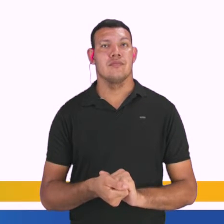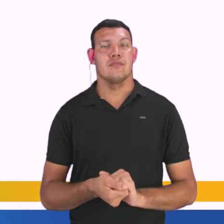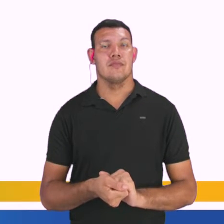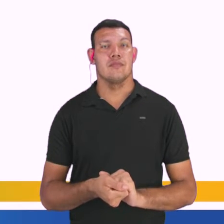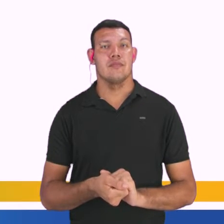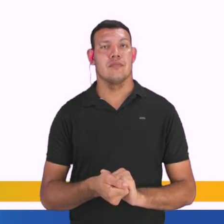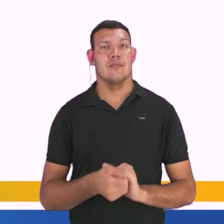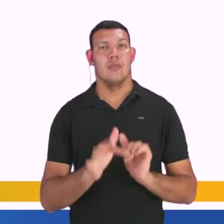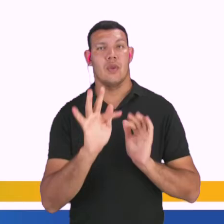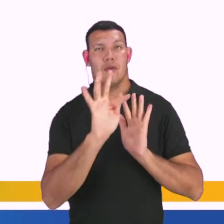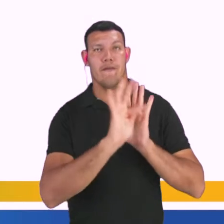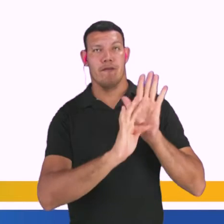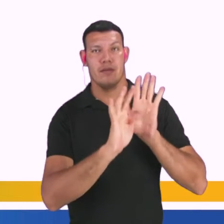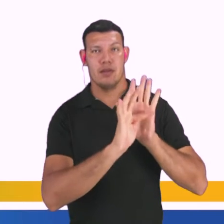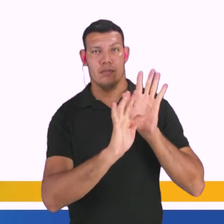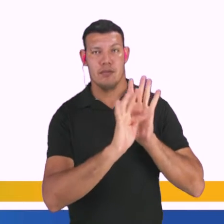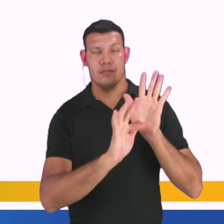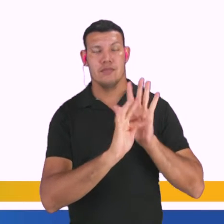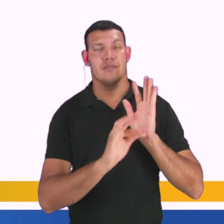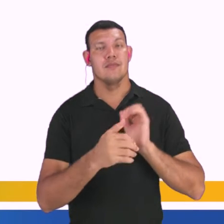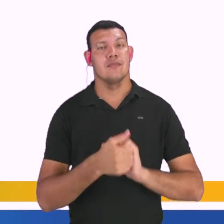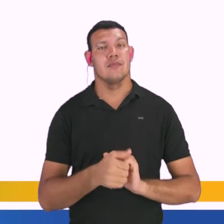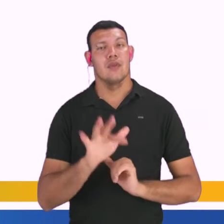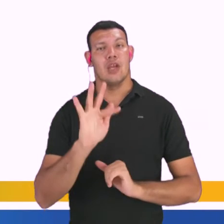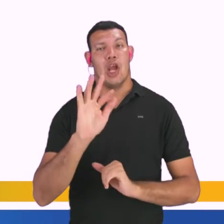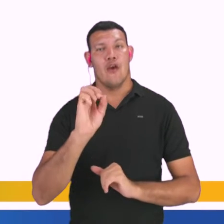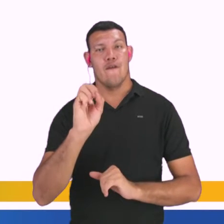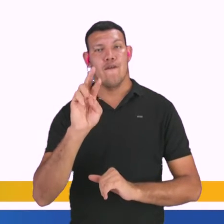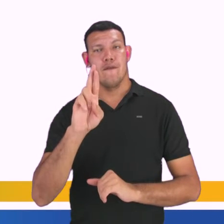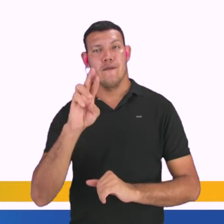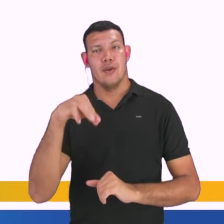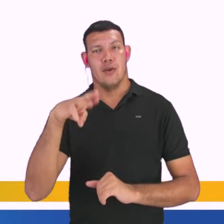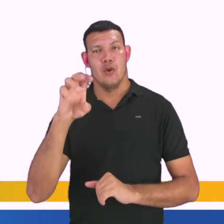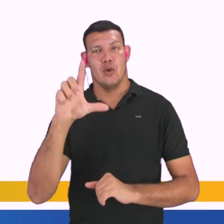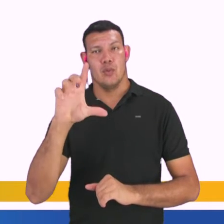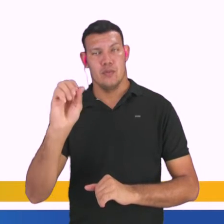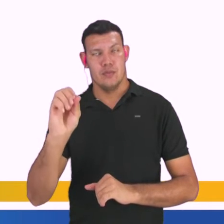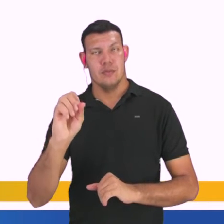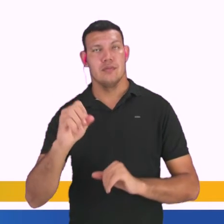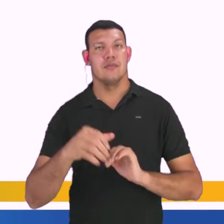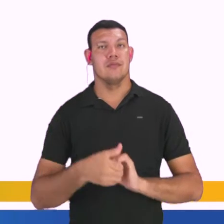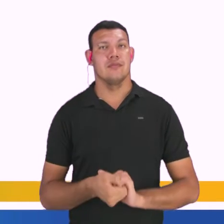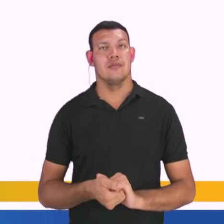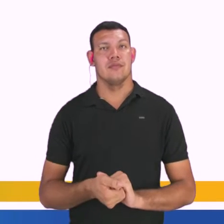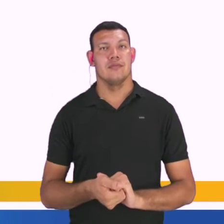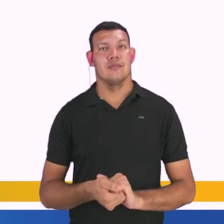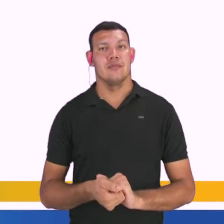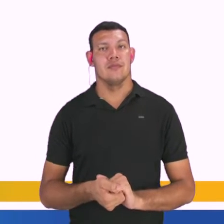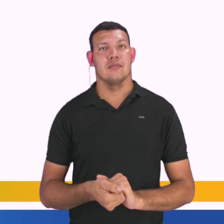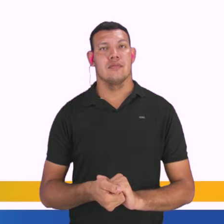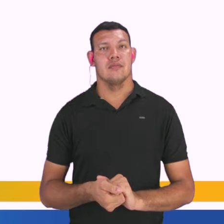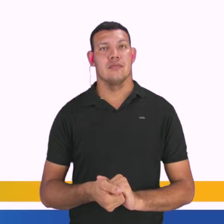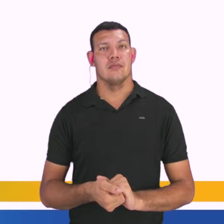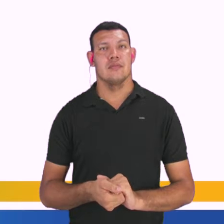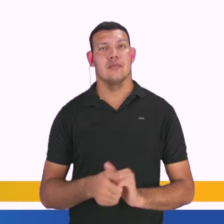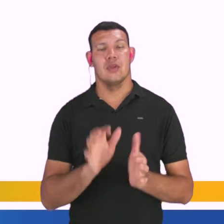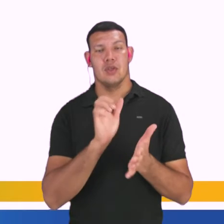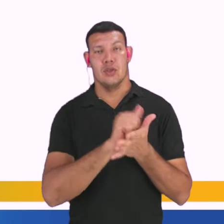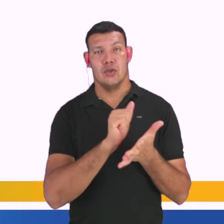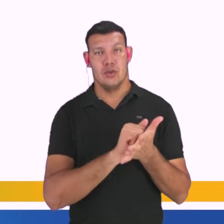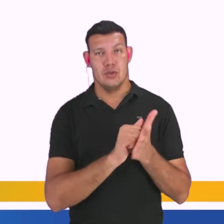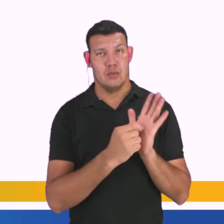seguinte nomenclatura para representar é esse esse conjunto de